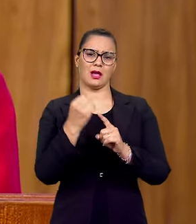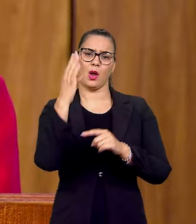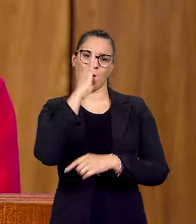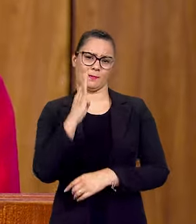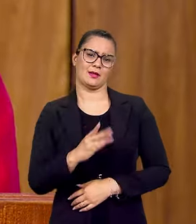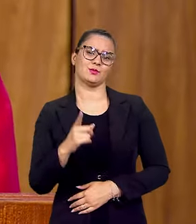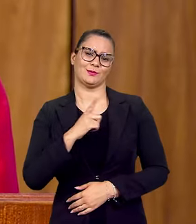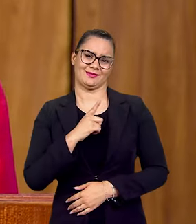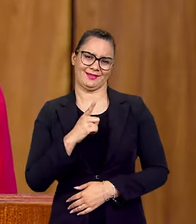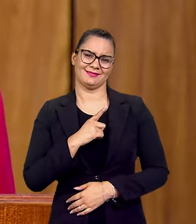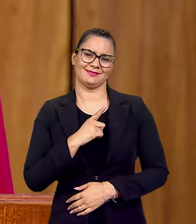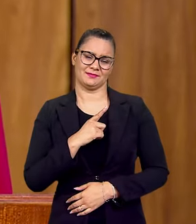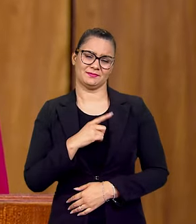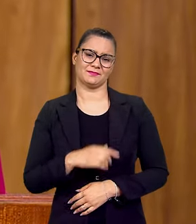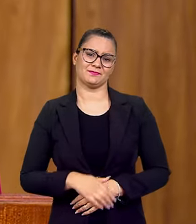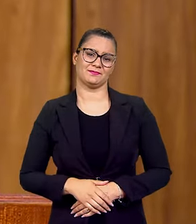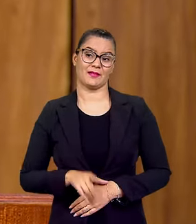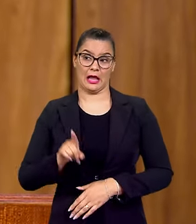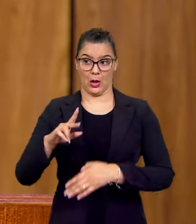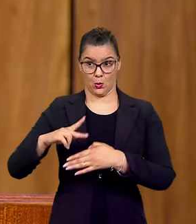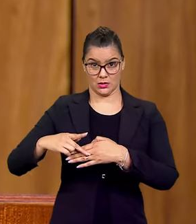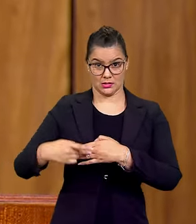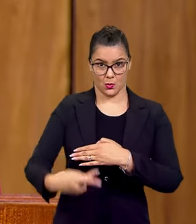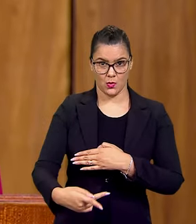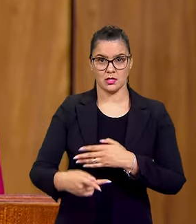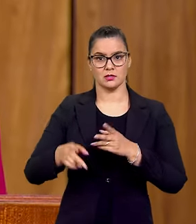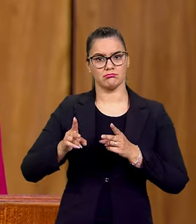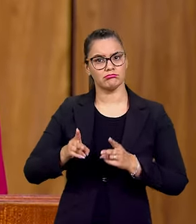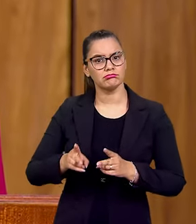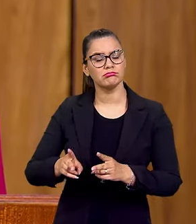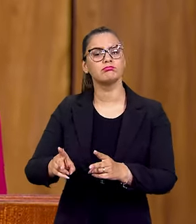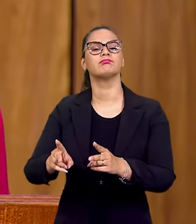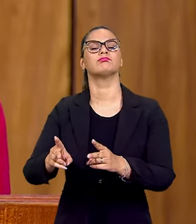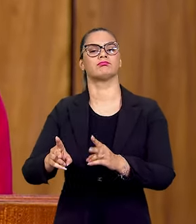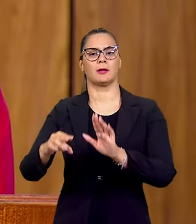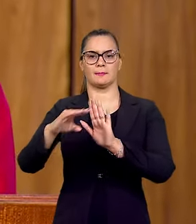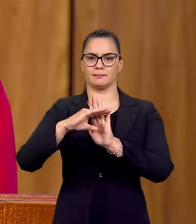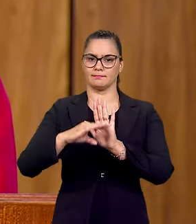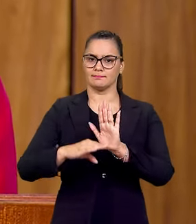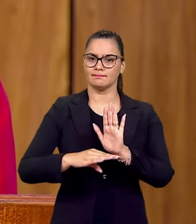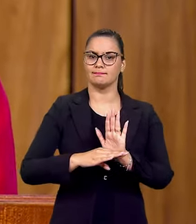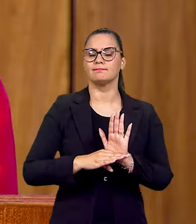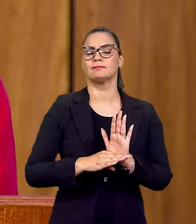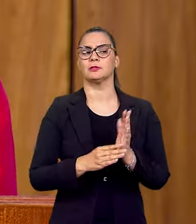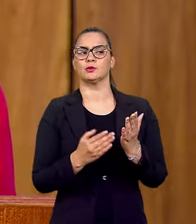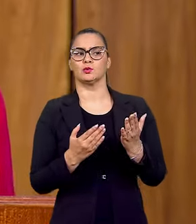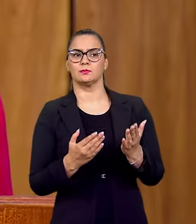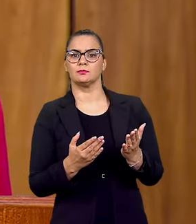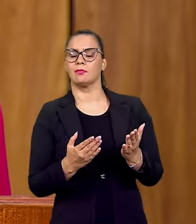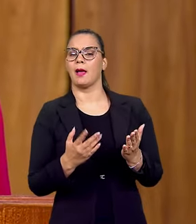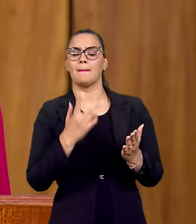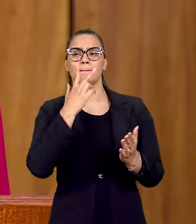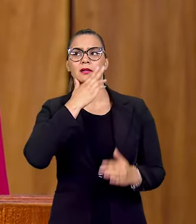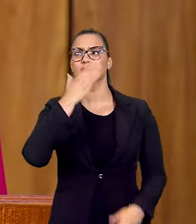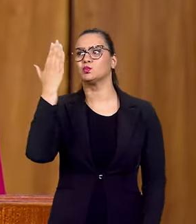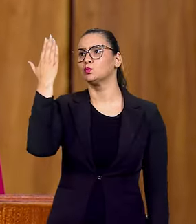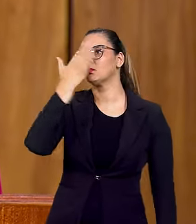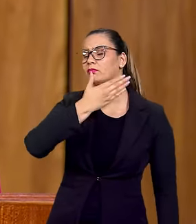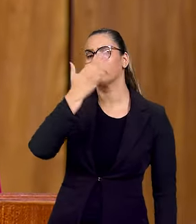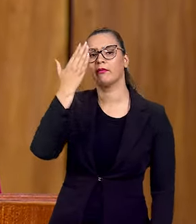sociais que o Brasil enfrenta. E seus efeitos seguem, em grande medida,